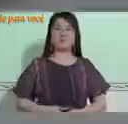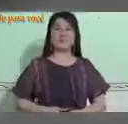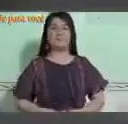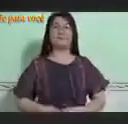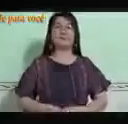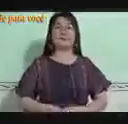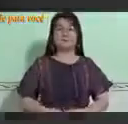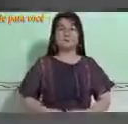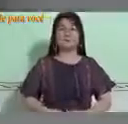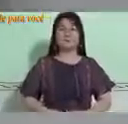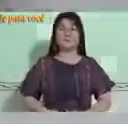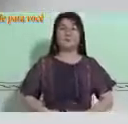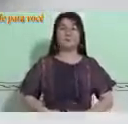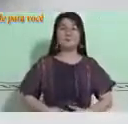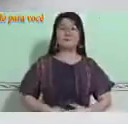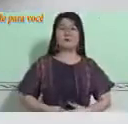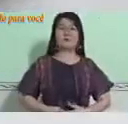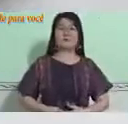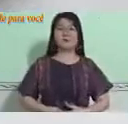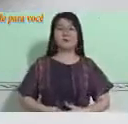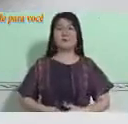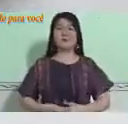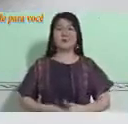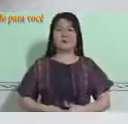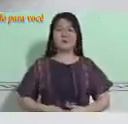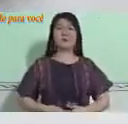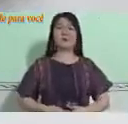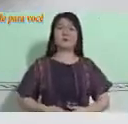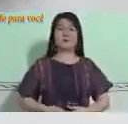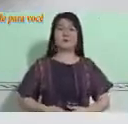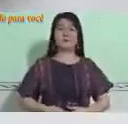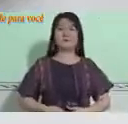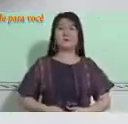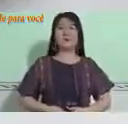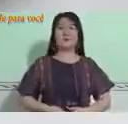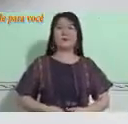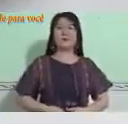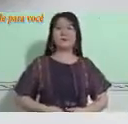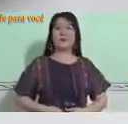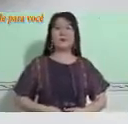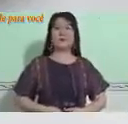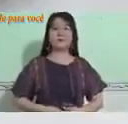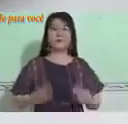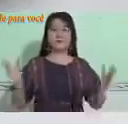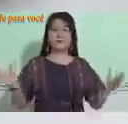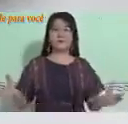O ideal é que a carne seja moída ou desfiada para facilitar mais a digestão.